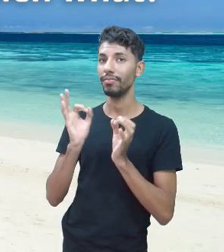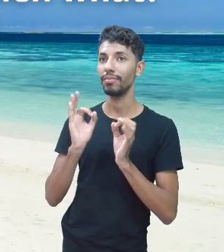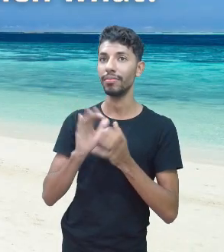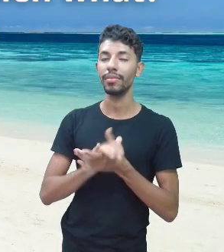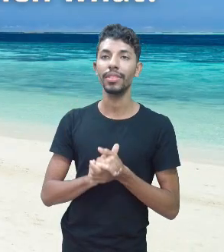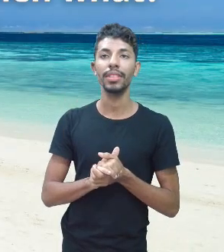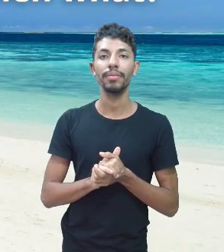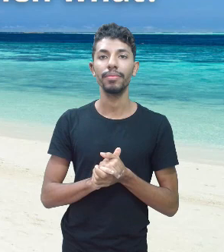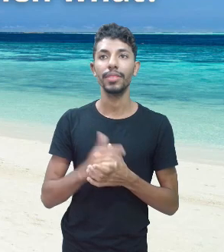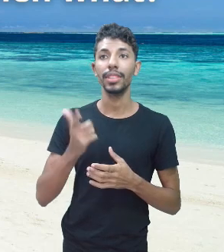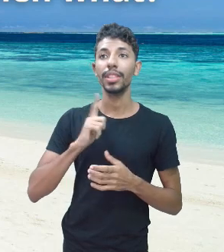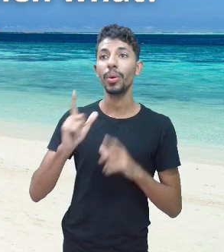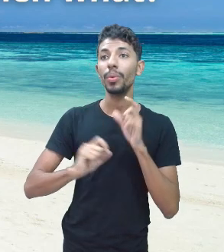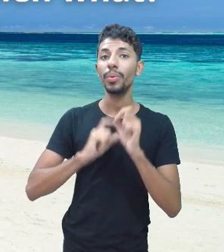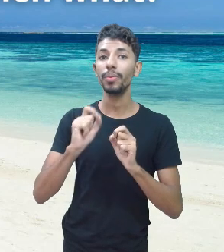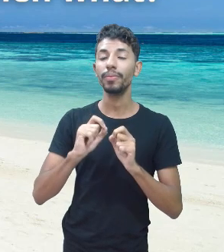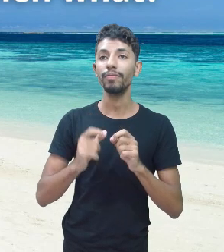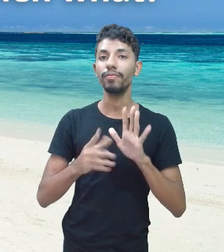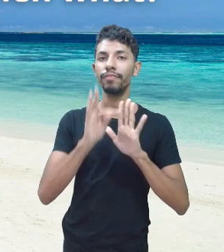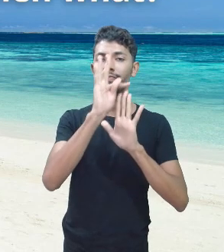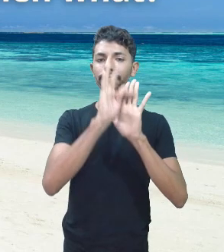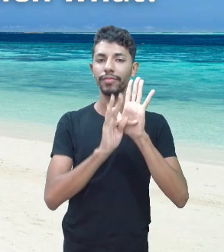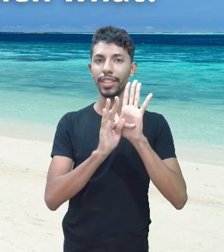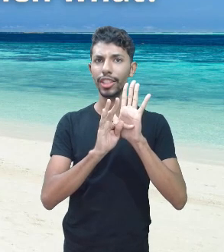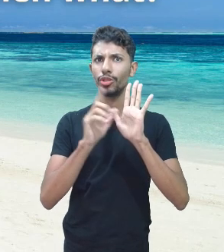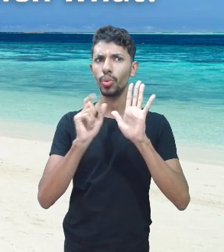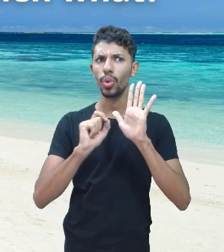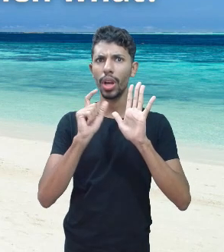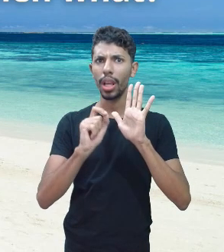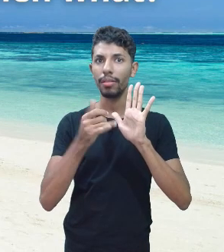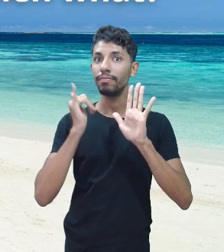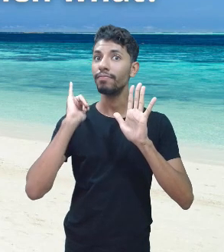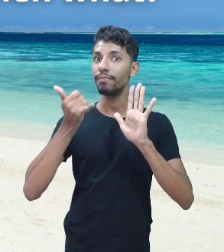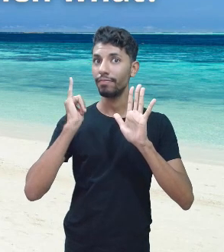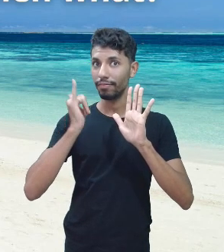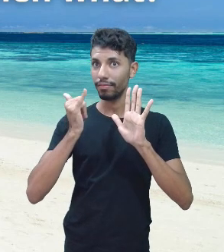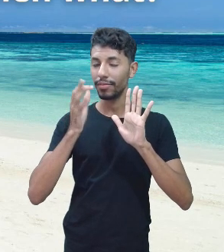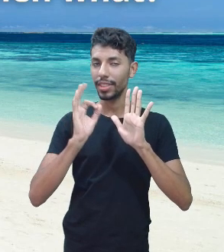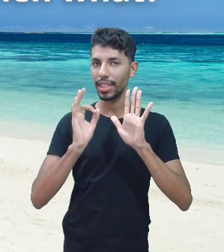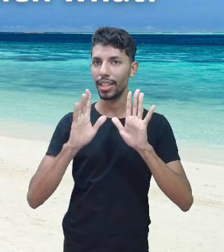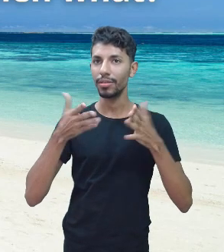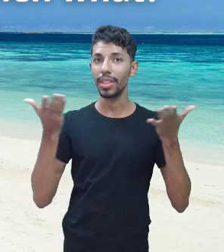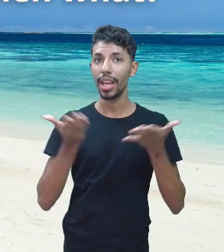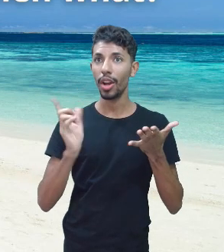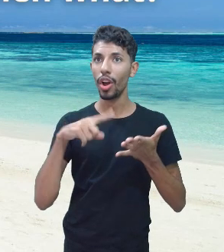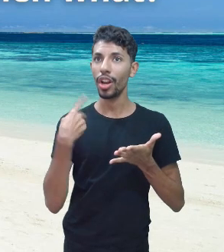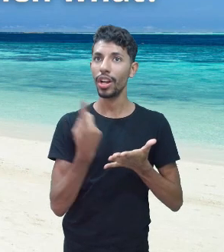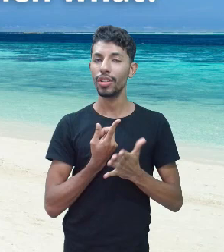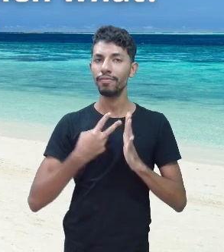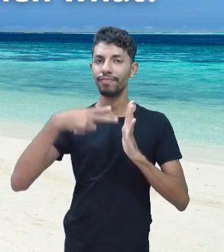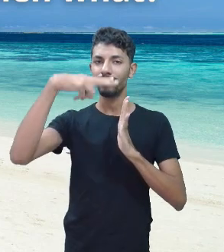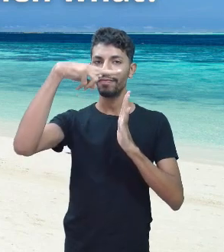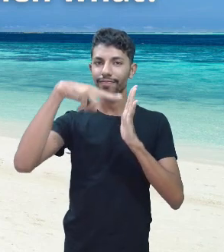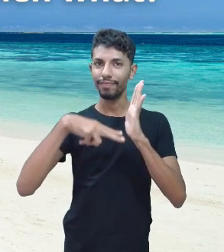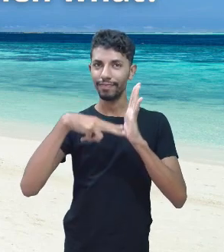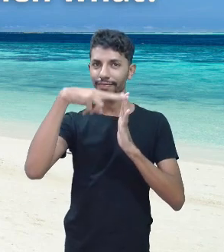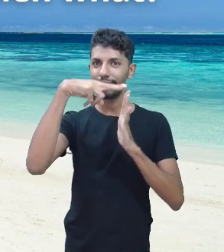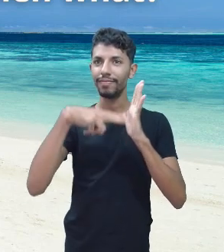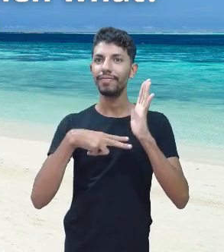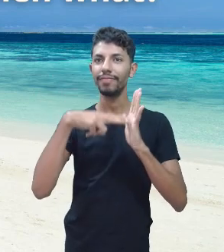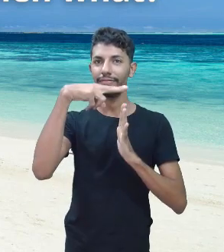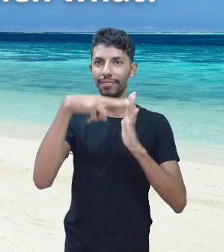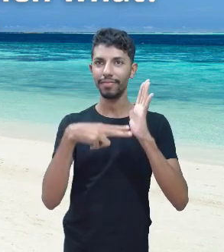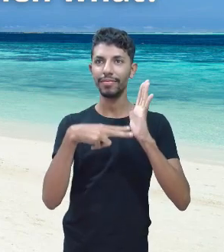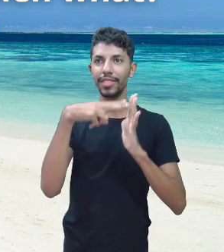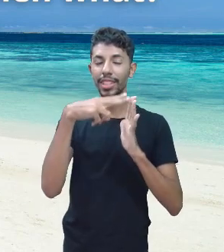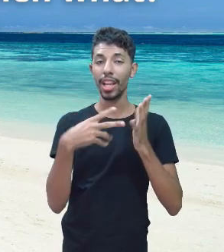aqui um texto, um conto, né? E aí a gente vai agora lê-lo. Eu gostaria que vocês prestassem bem atenção